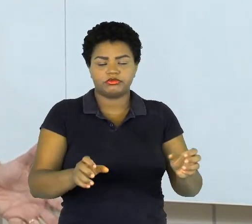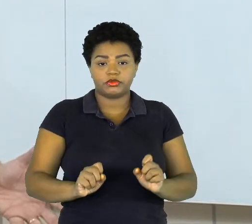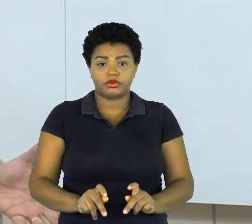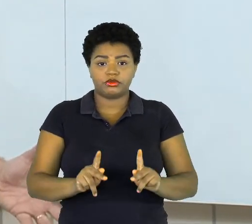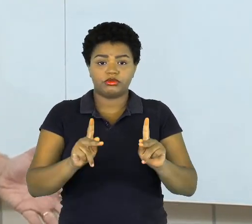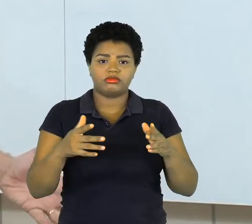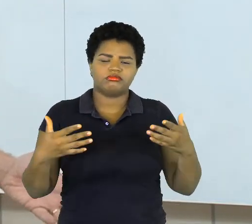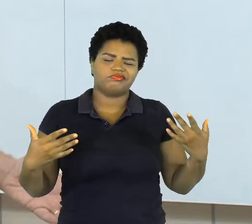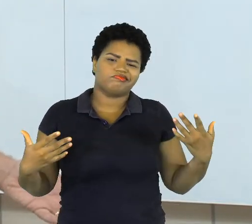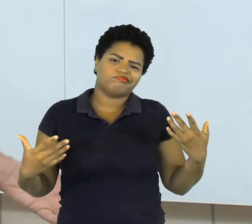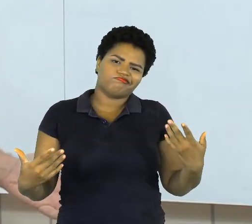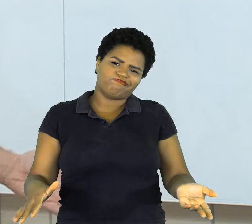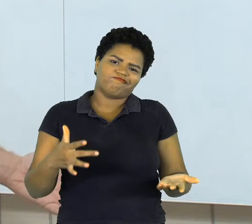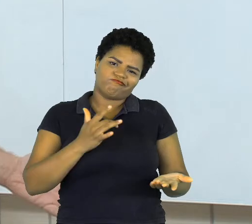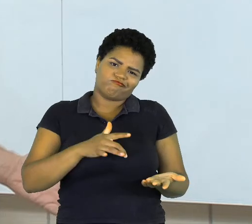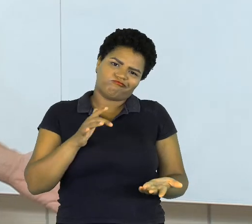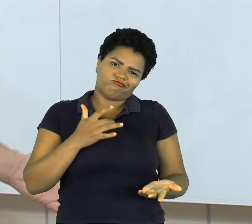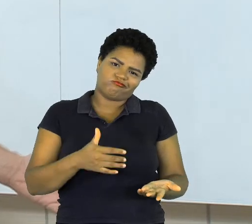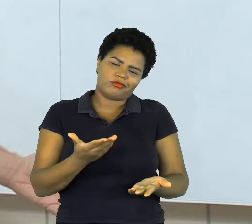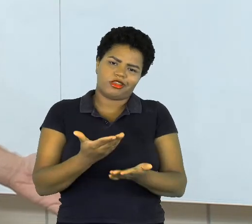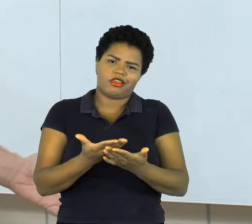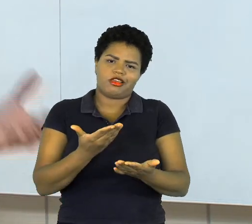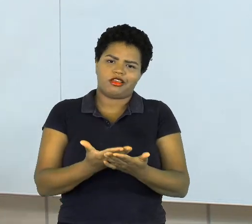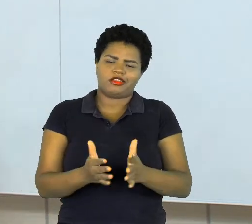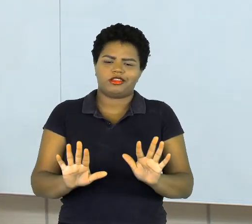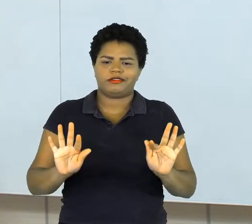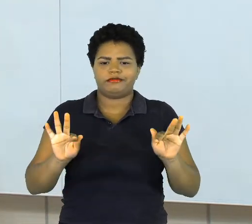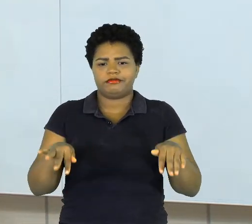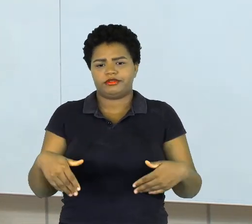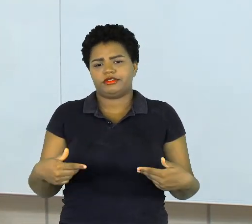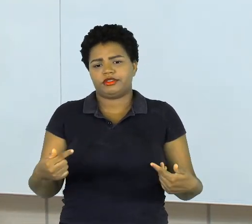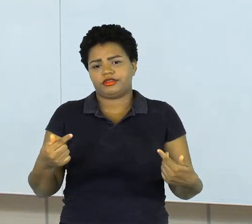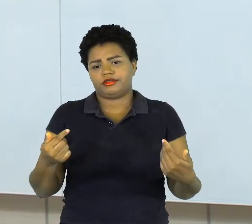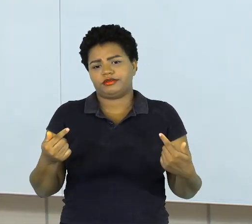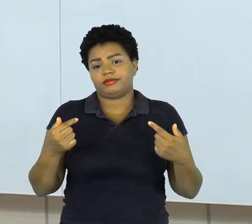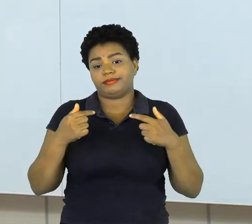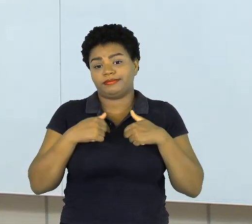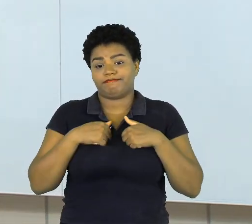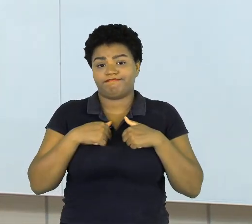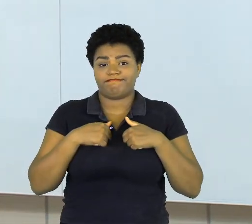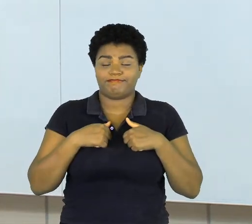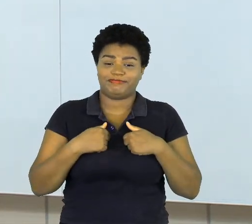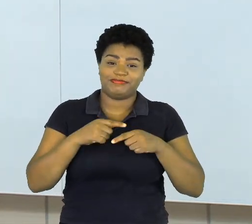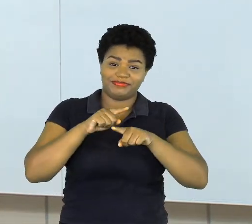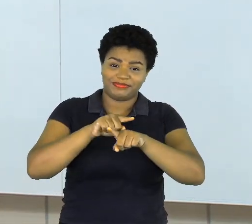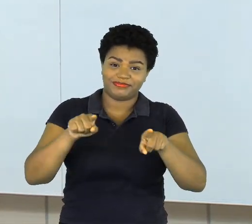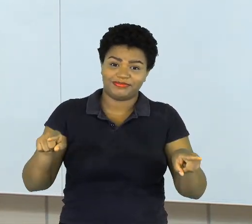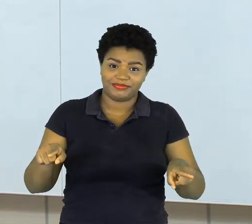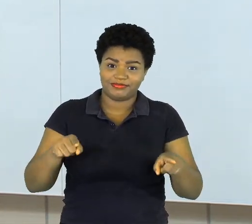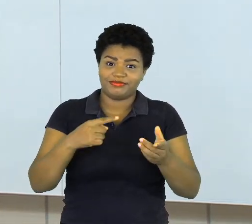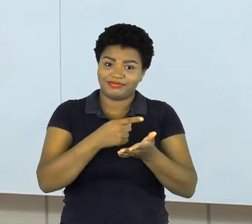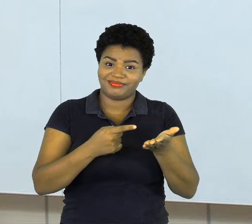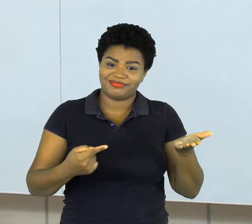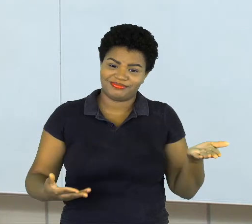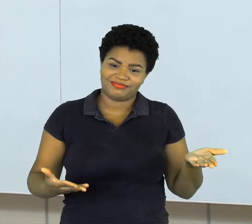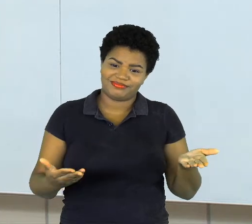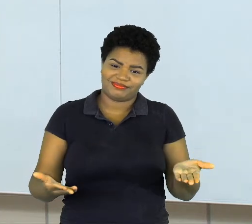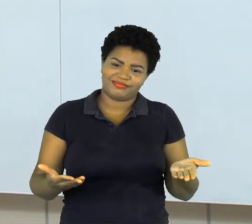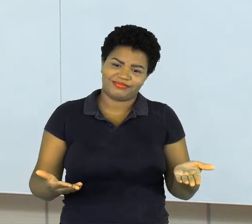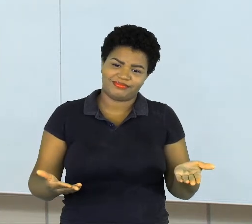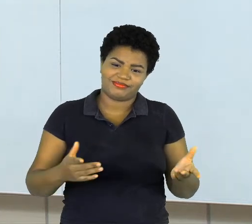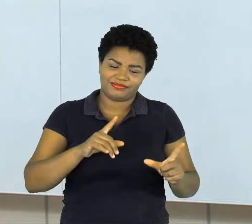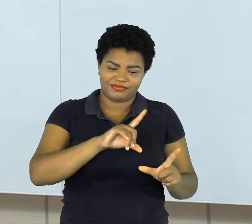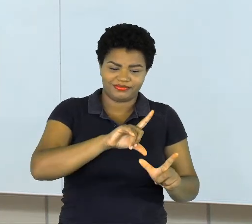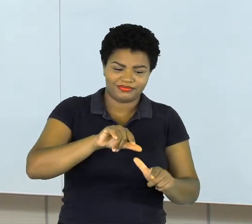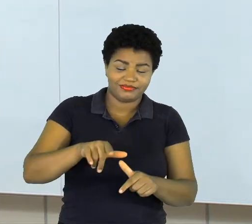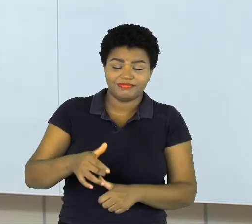pena! Nossa aula está chegando ao fim. Eu, você e o caderno, uma geografia